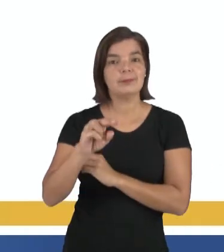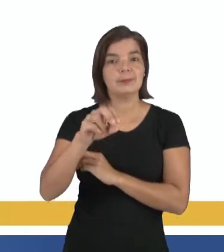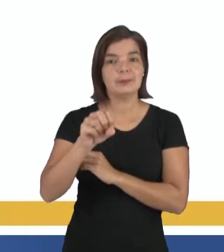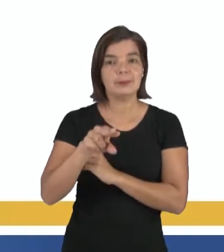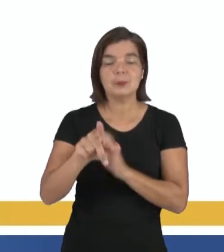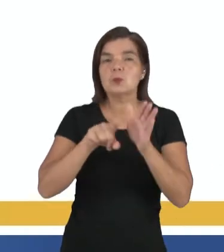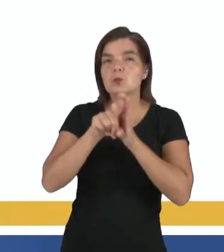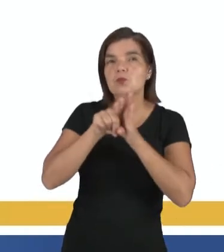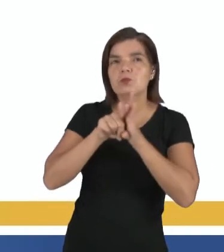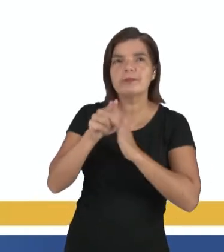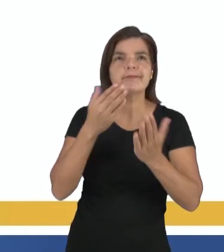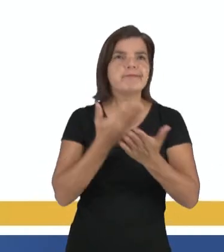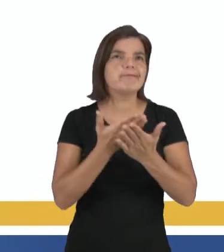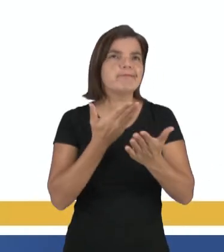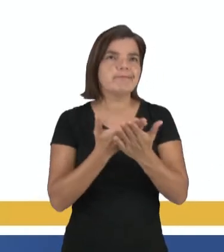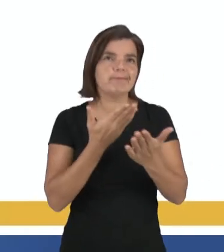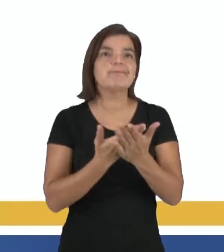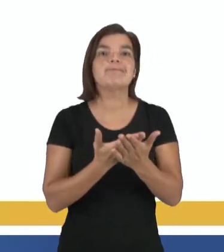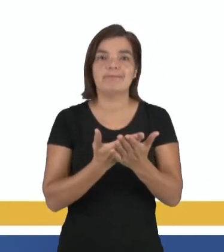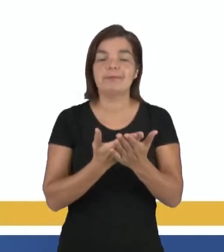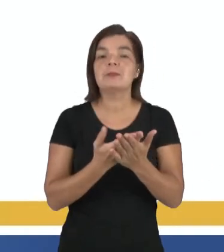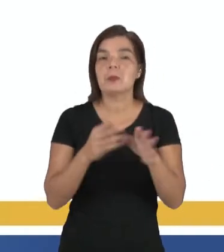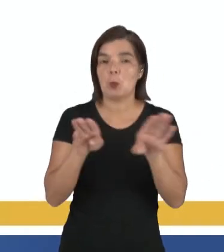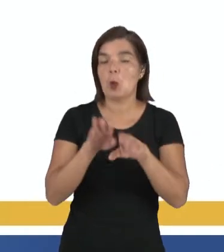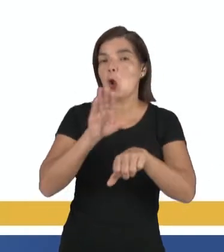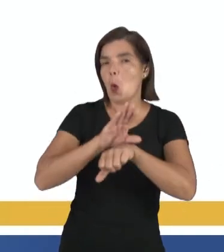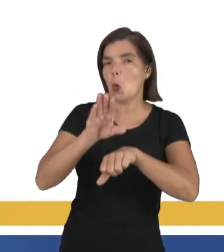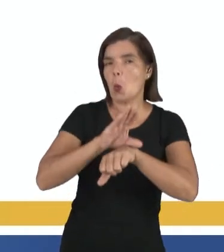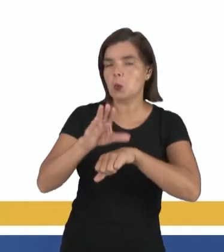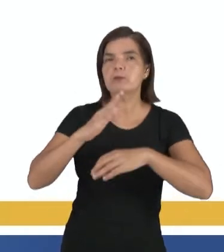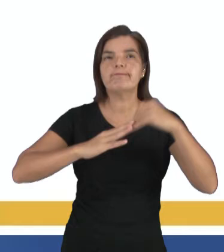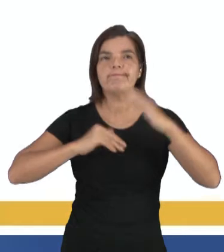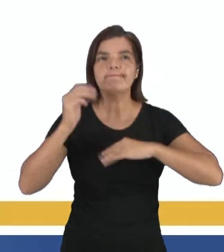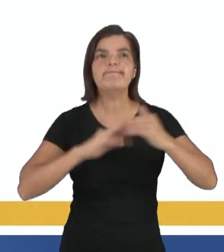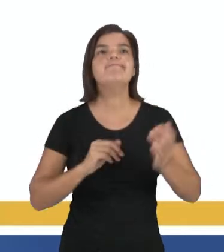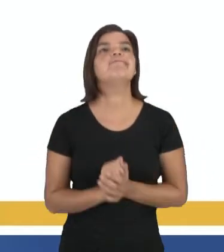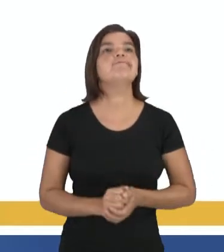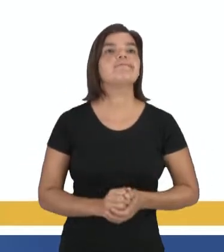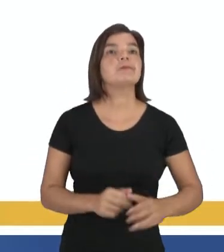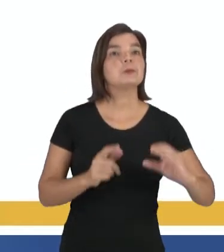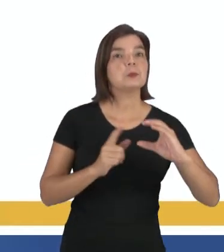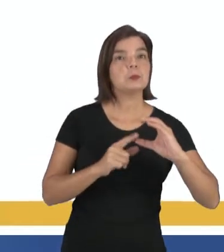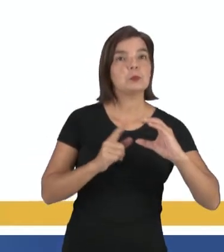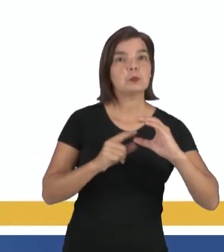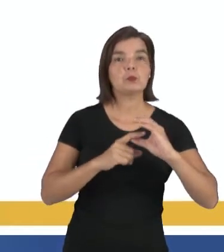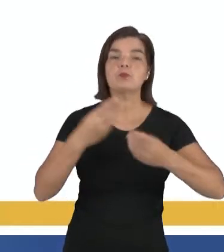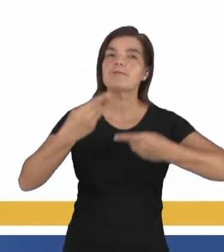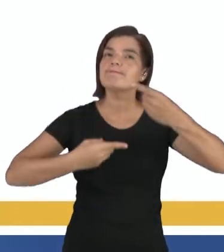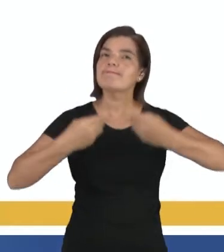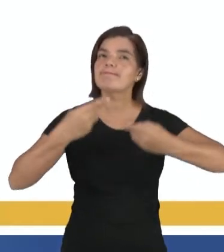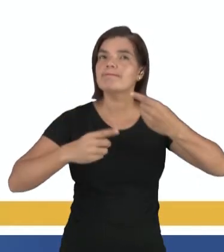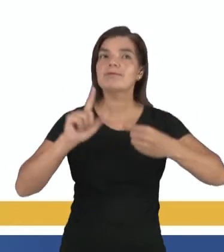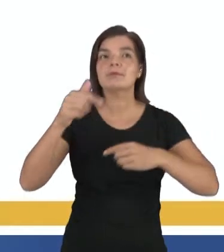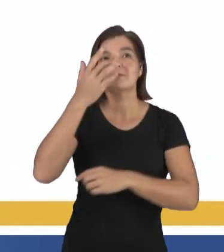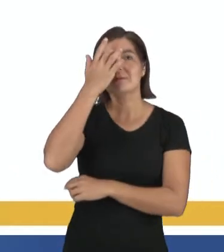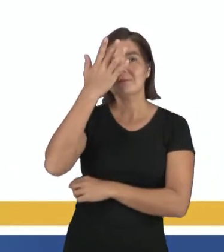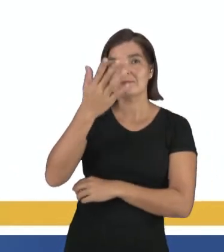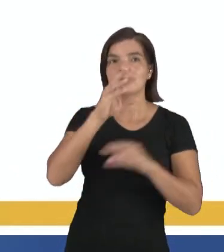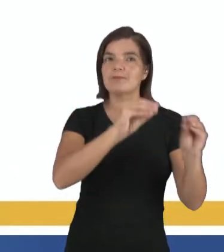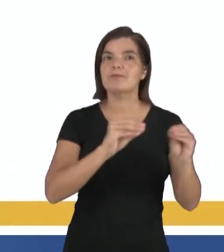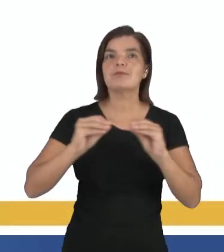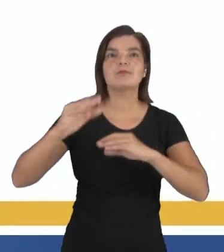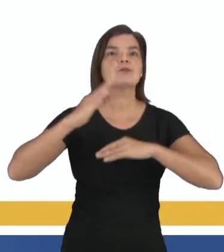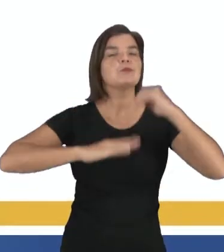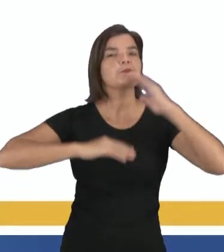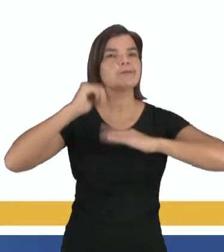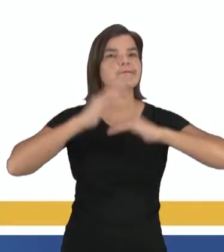pesquisadores universitários e estudantes, como em intercâmbios e cursos de capacitação. C. Na adoção de políticas internacionais para